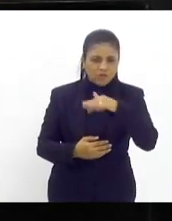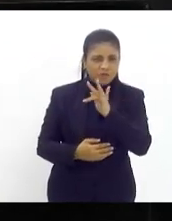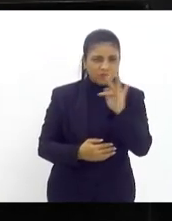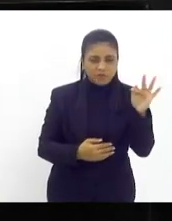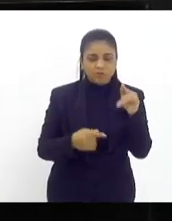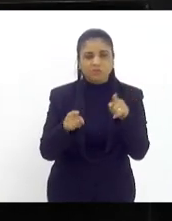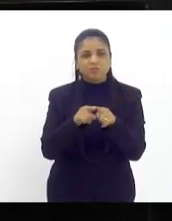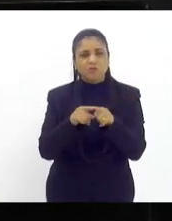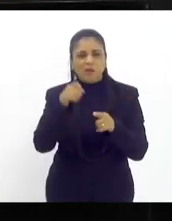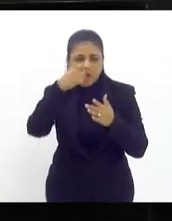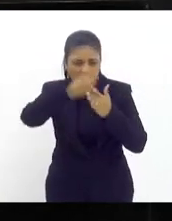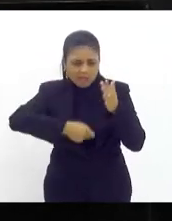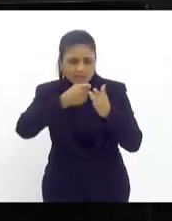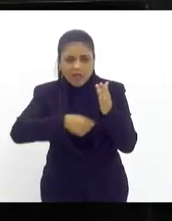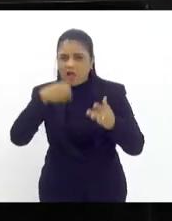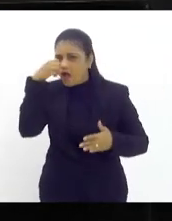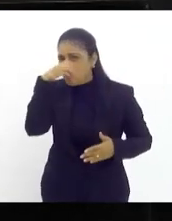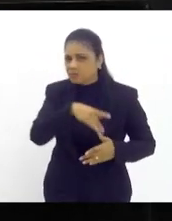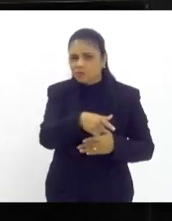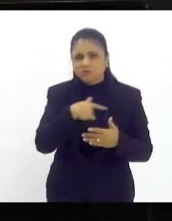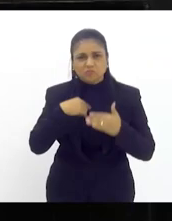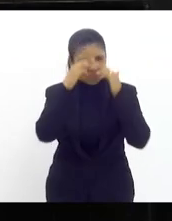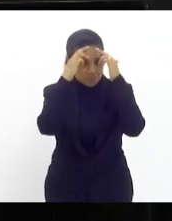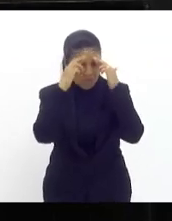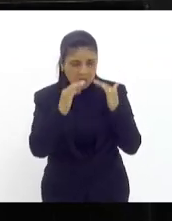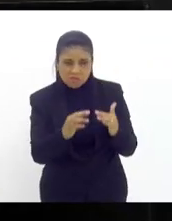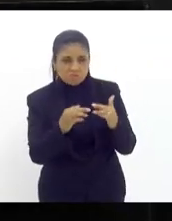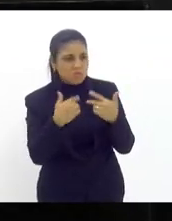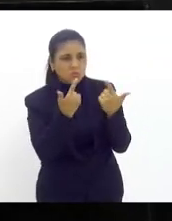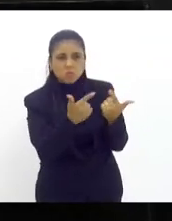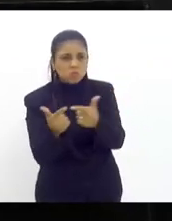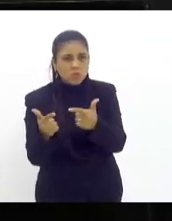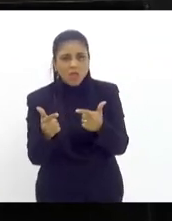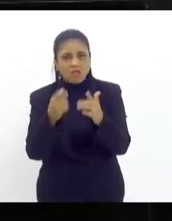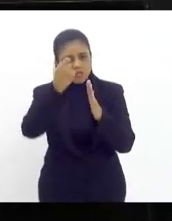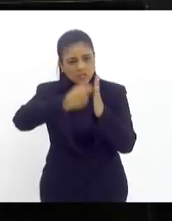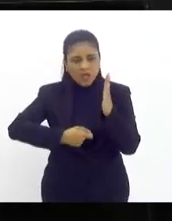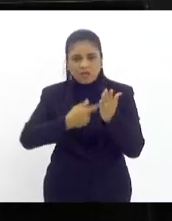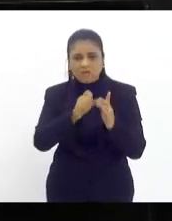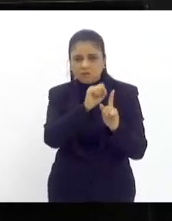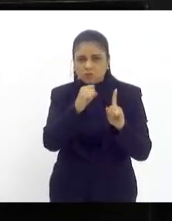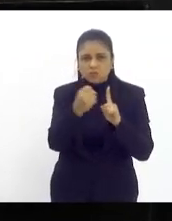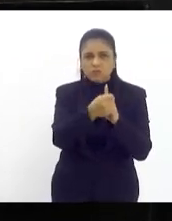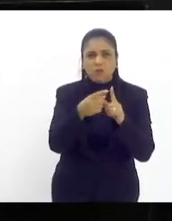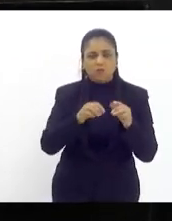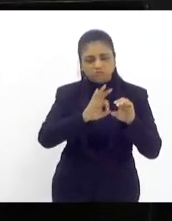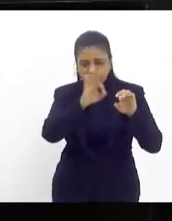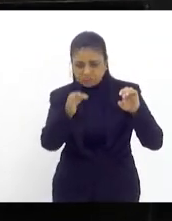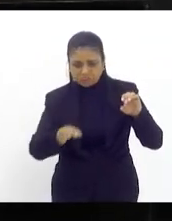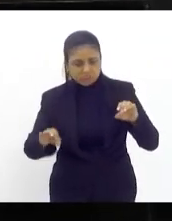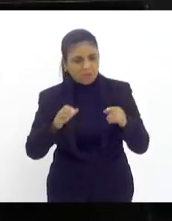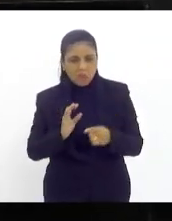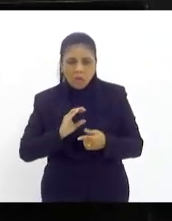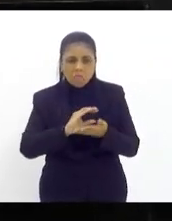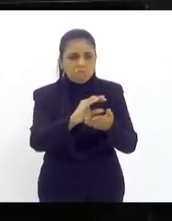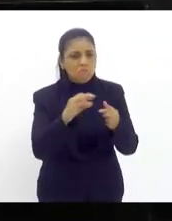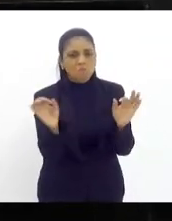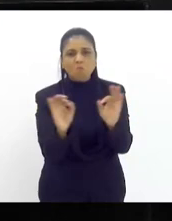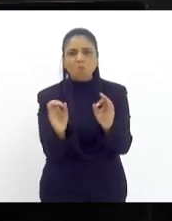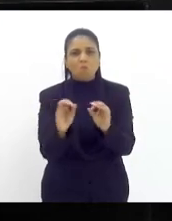respeito na tarifa social com pouco investimento no tratamento de esgoto não fazem eteis